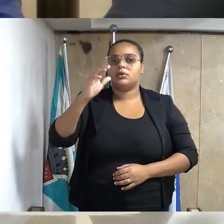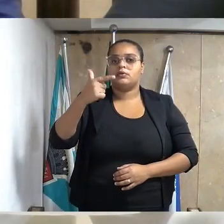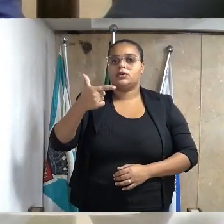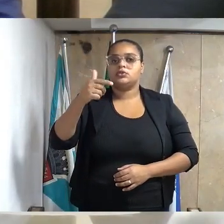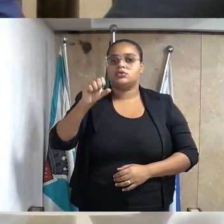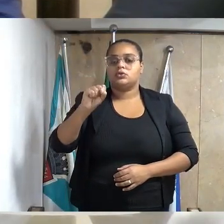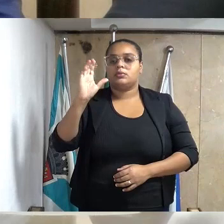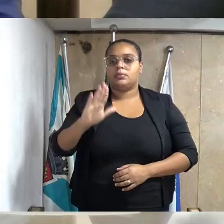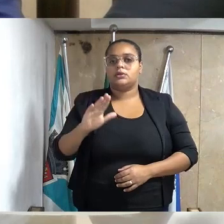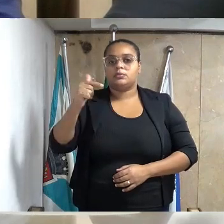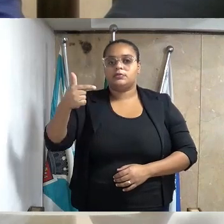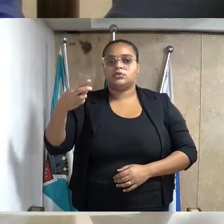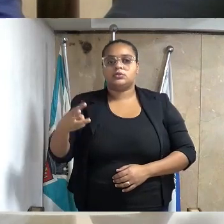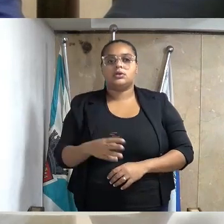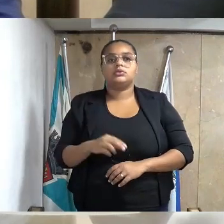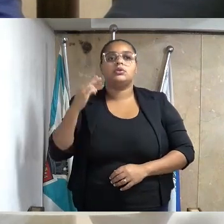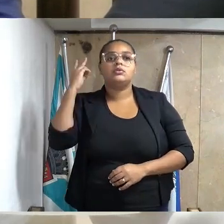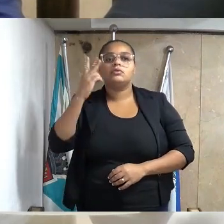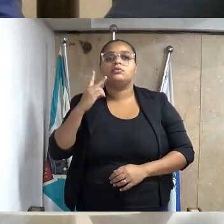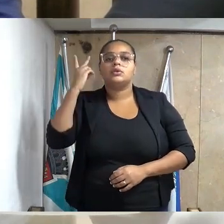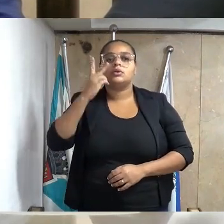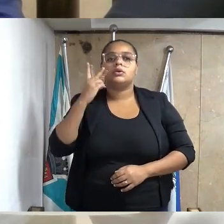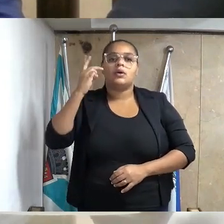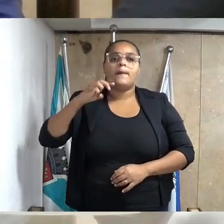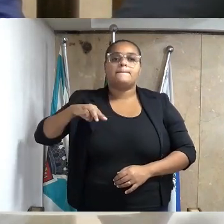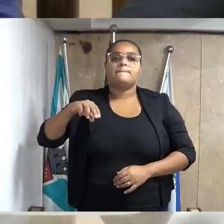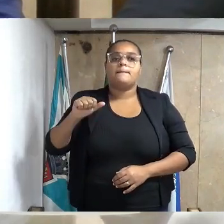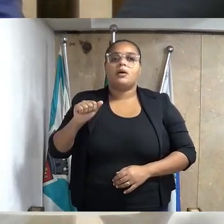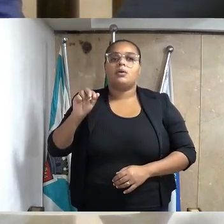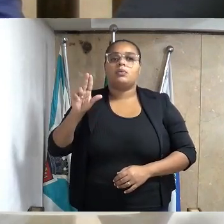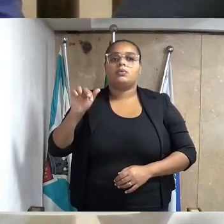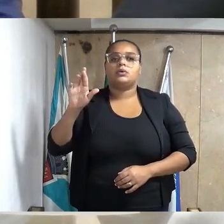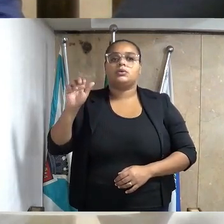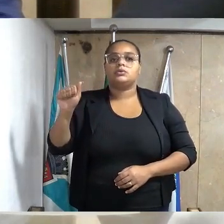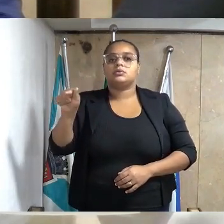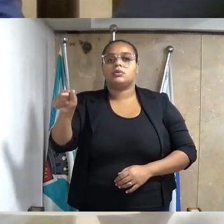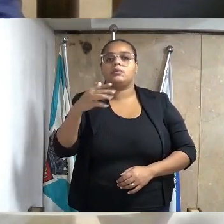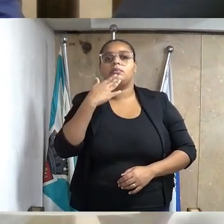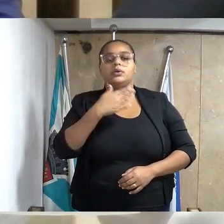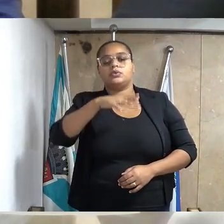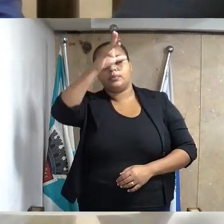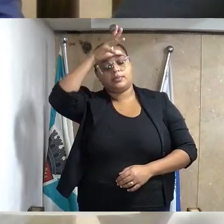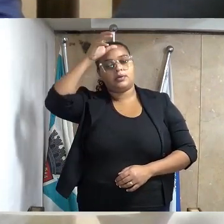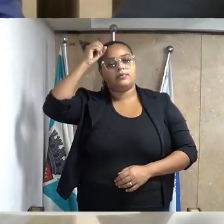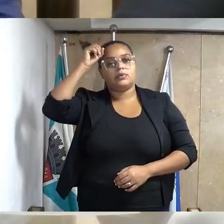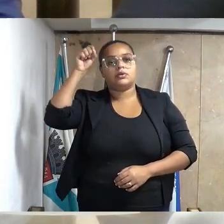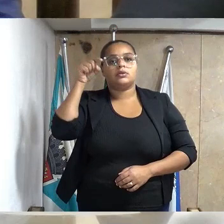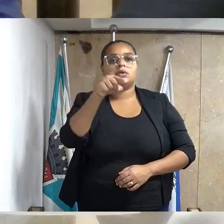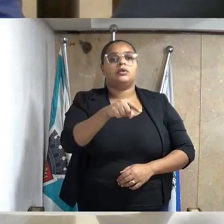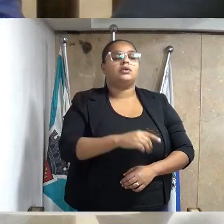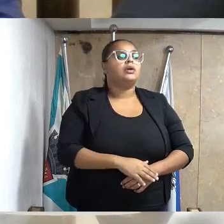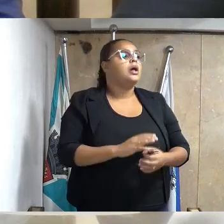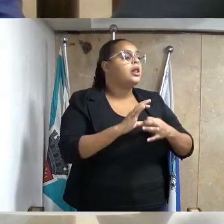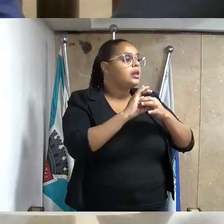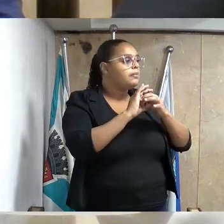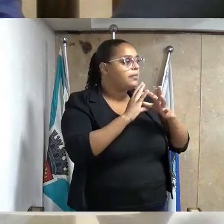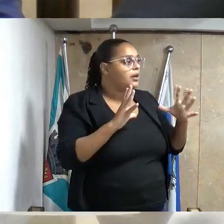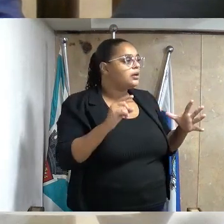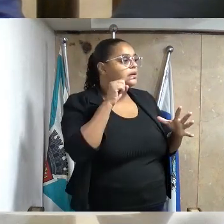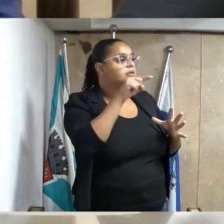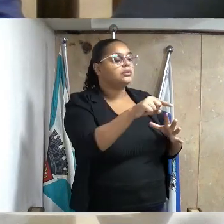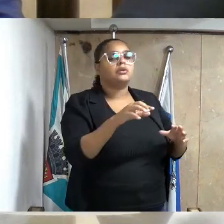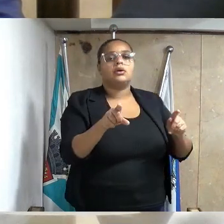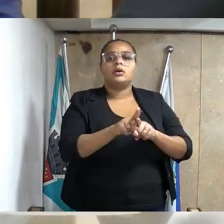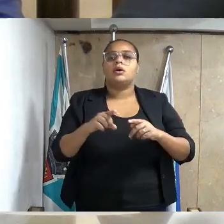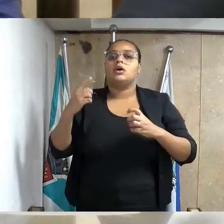5928/2023, do excelentíssimo senhor vereador Dr. Maurício, solicitando ao excelentíssimo senhor prefeito que seja disponibilizado um